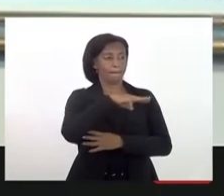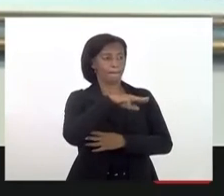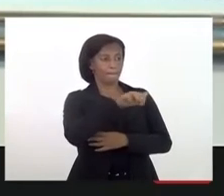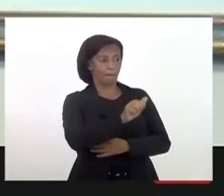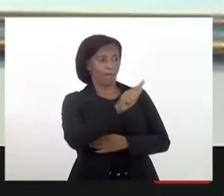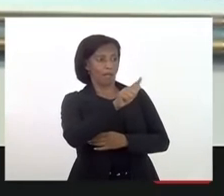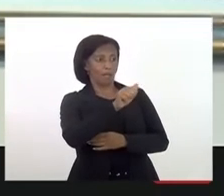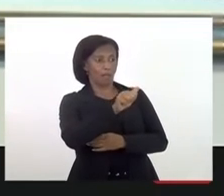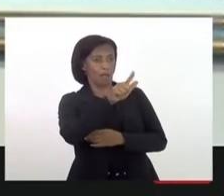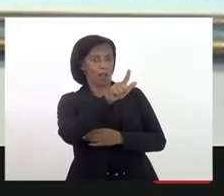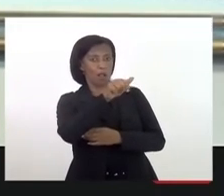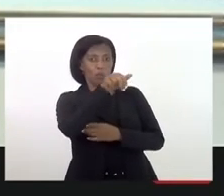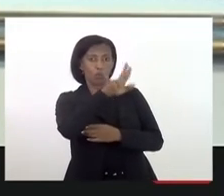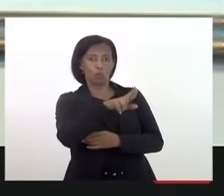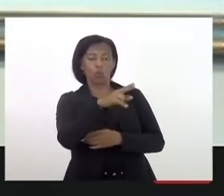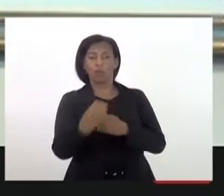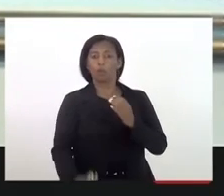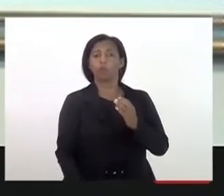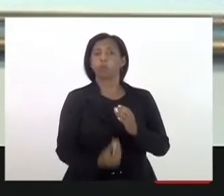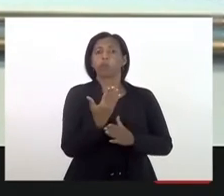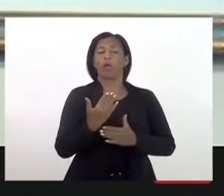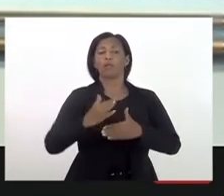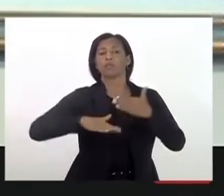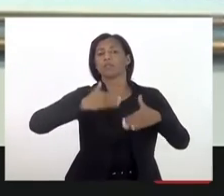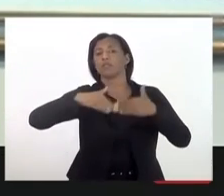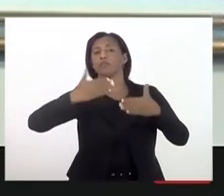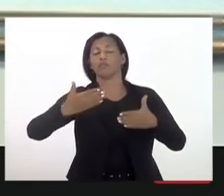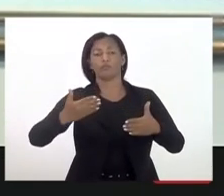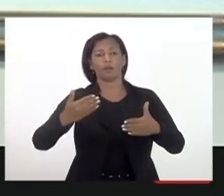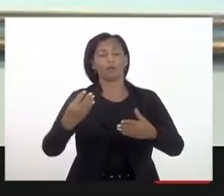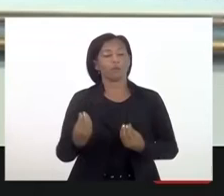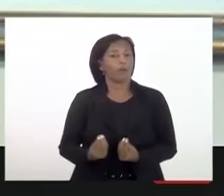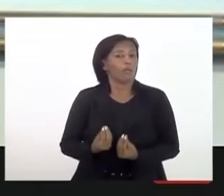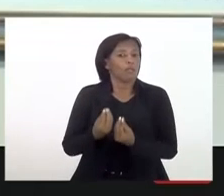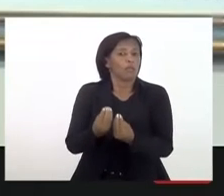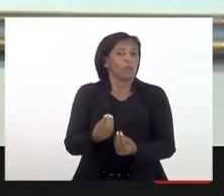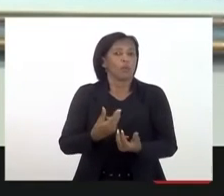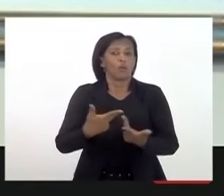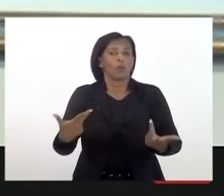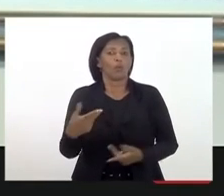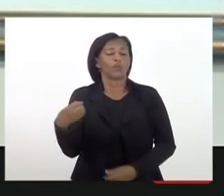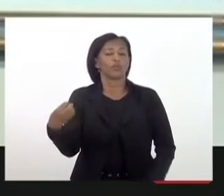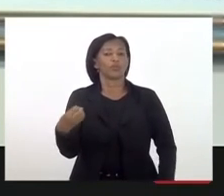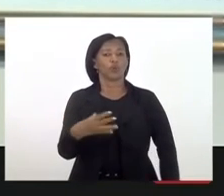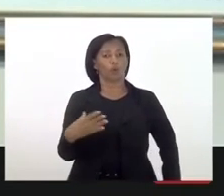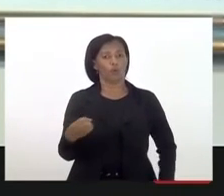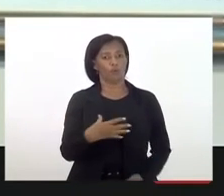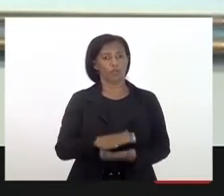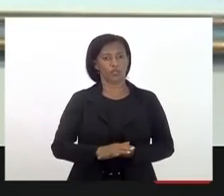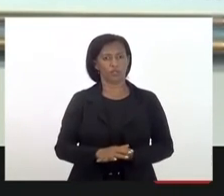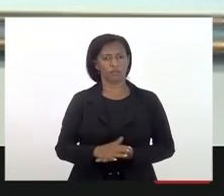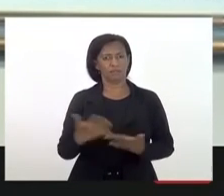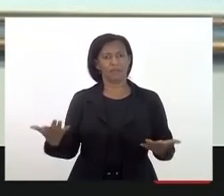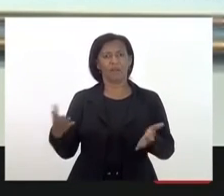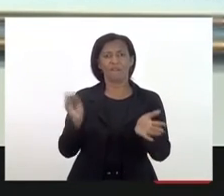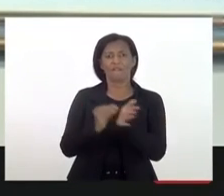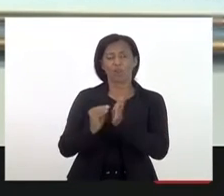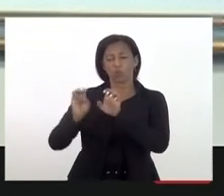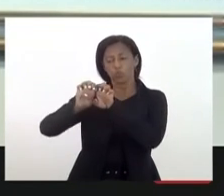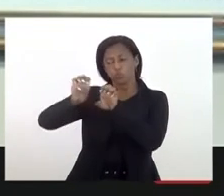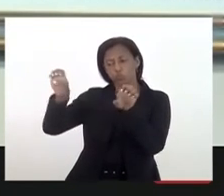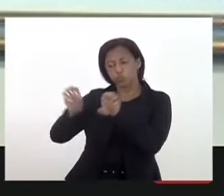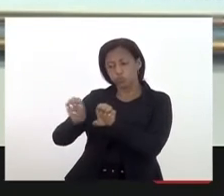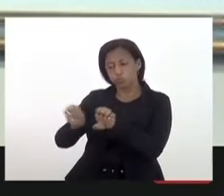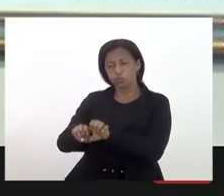é importante, mas ele não cria desenvolvimento, não traz coisas novas, né? Então, não é estruturante como a indústria